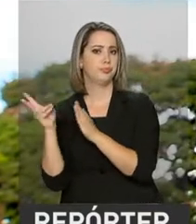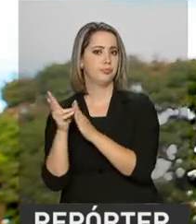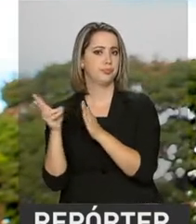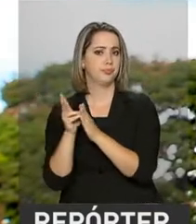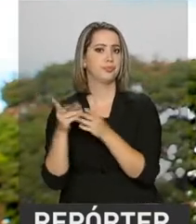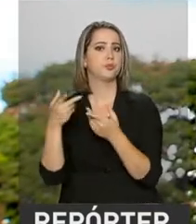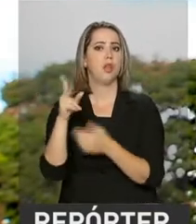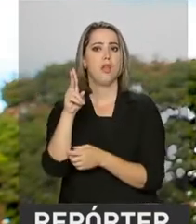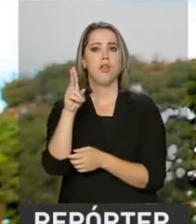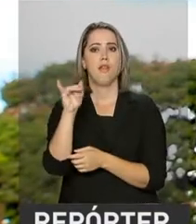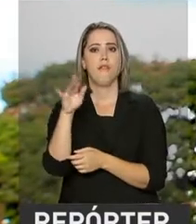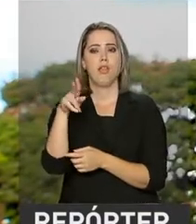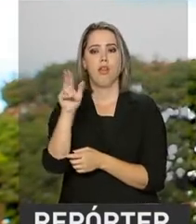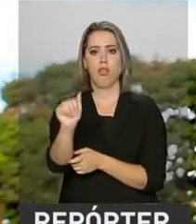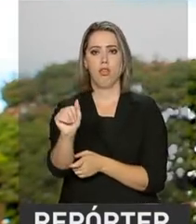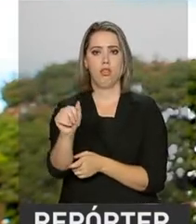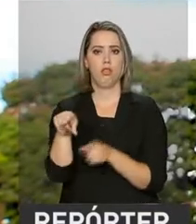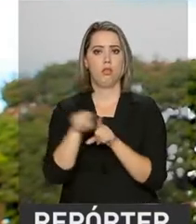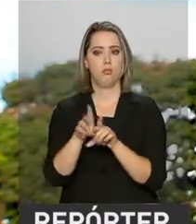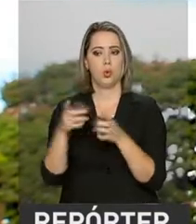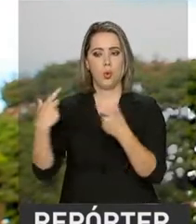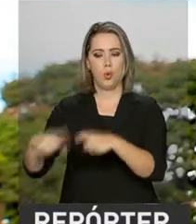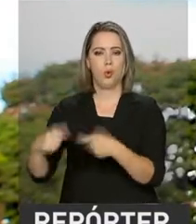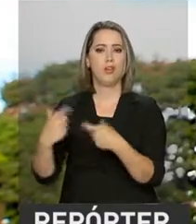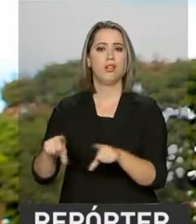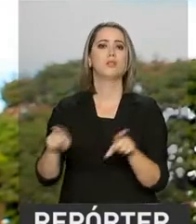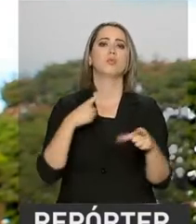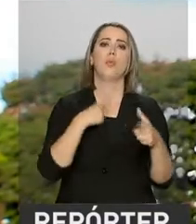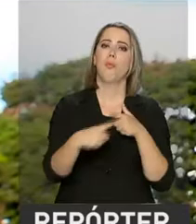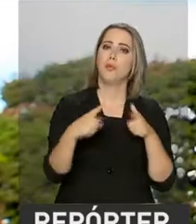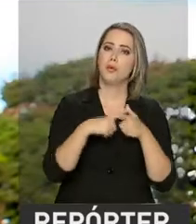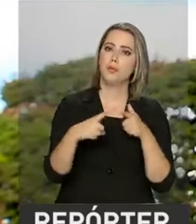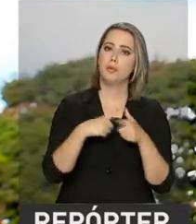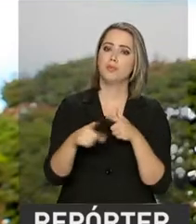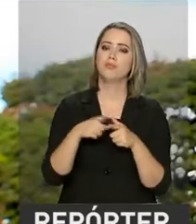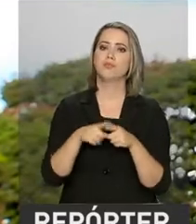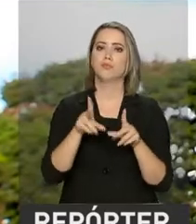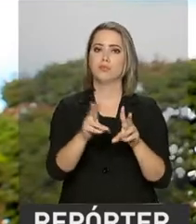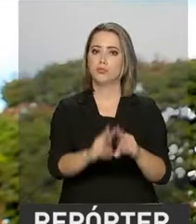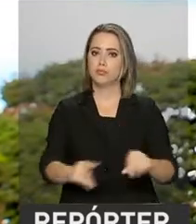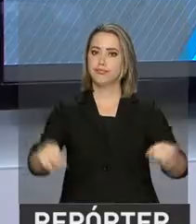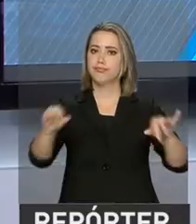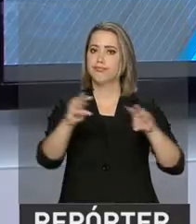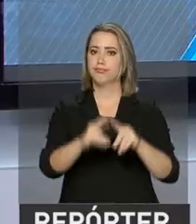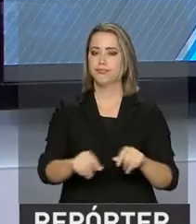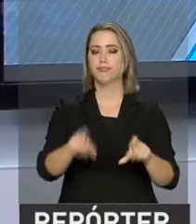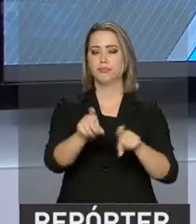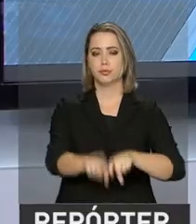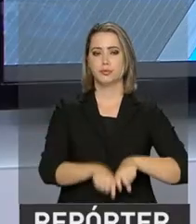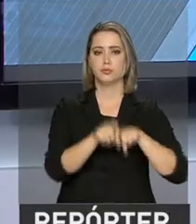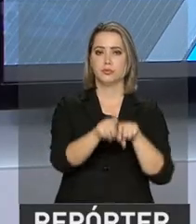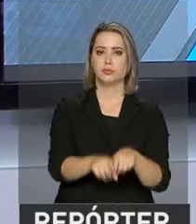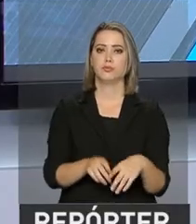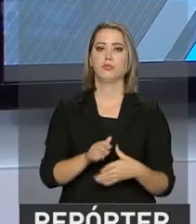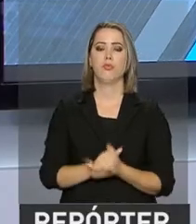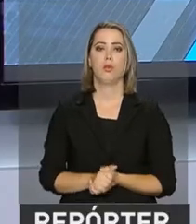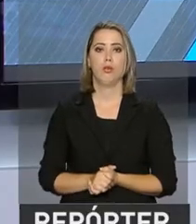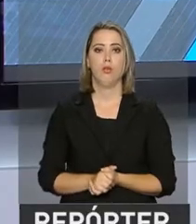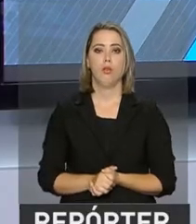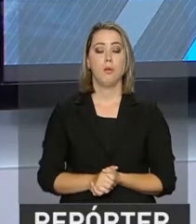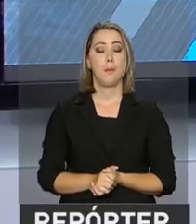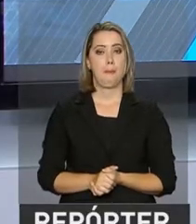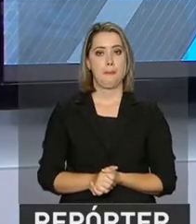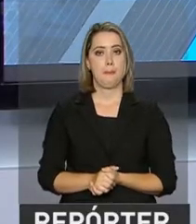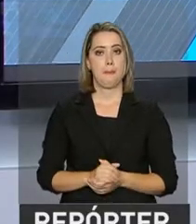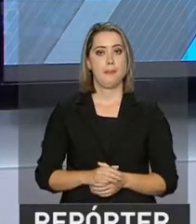baías em viana no maranhão em uma região afetada por conflitos de terra fala de economia agora o mercado